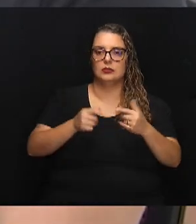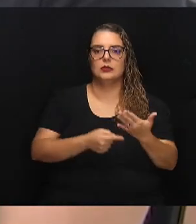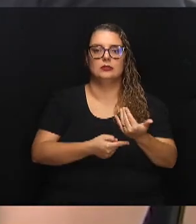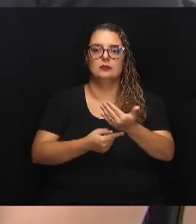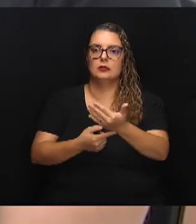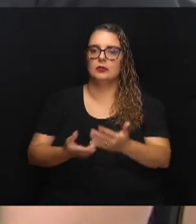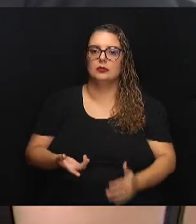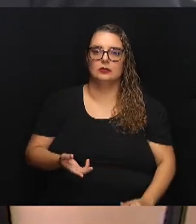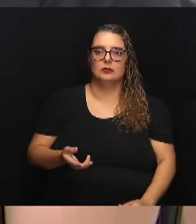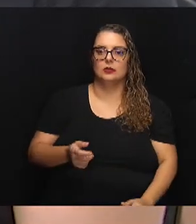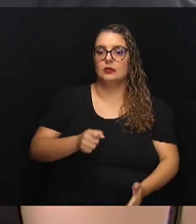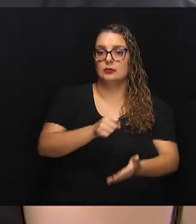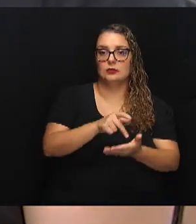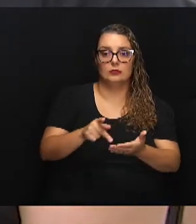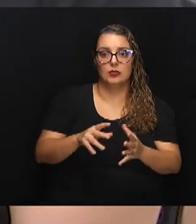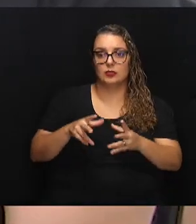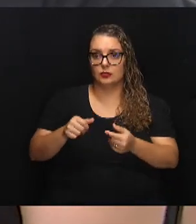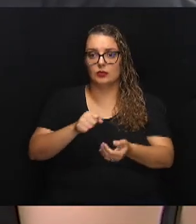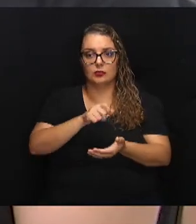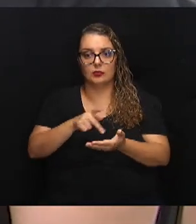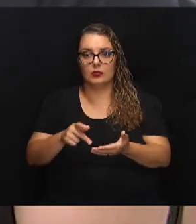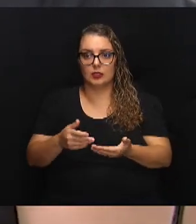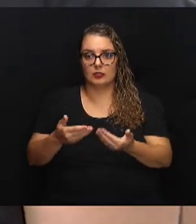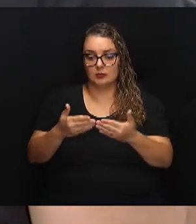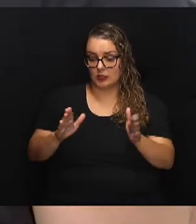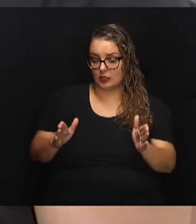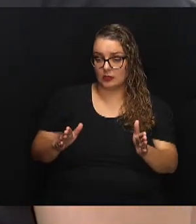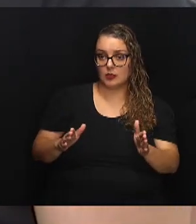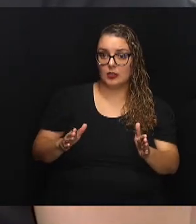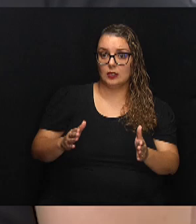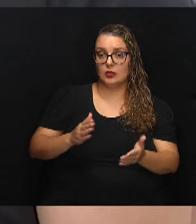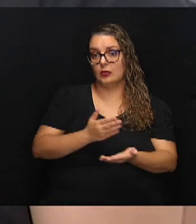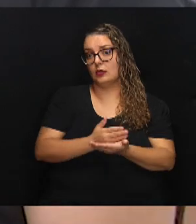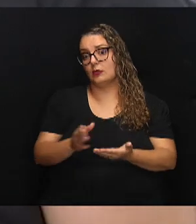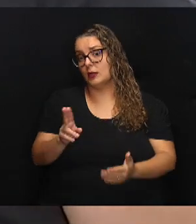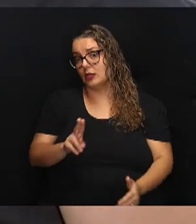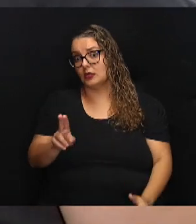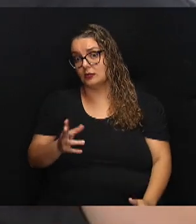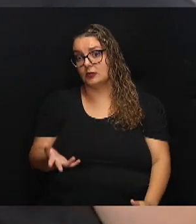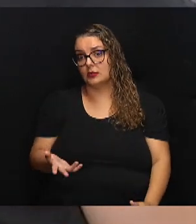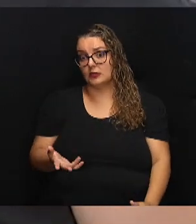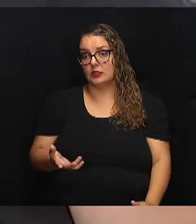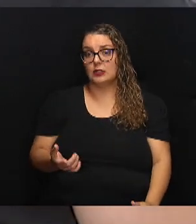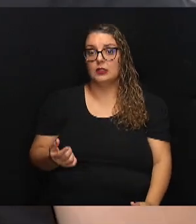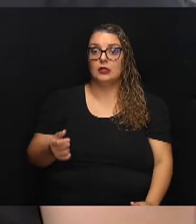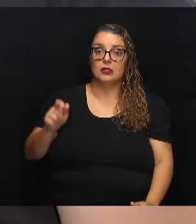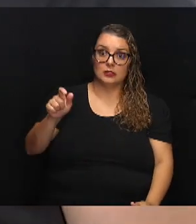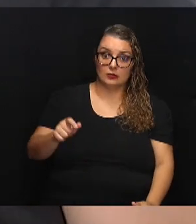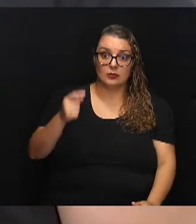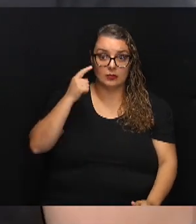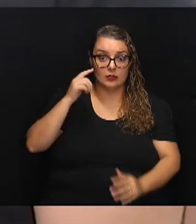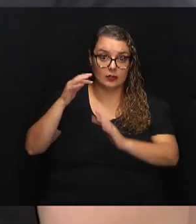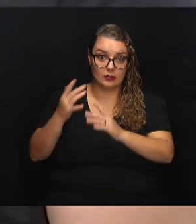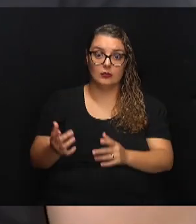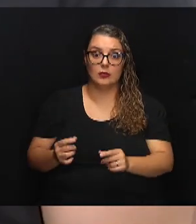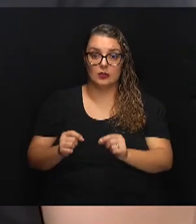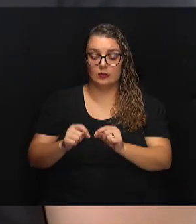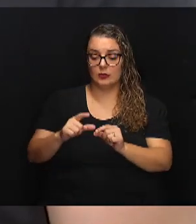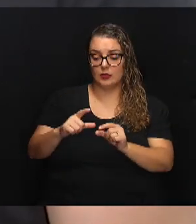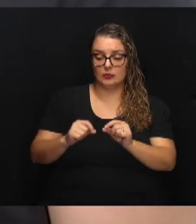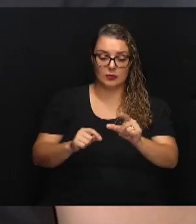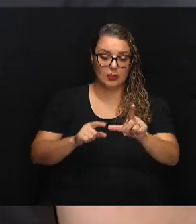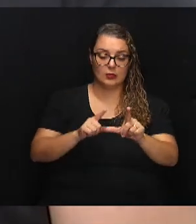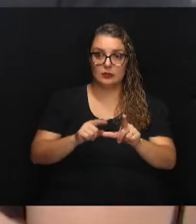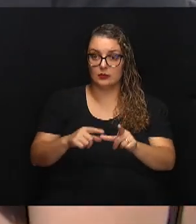desde aplicativo, né? Todo aplicativo que a gente pega, a gente abre um aplicativo hoje e começa a usar, tem alguém que pensou naquela interface, o tamanho dos botões, o tamanho das